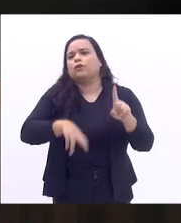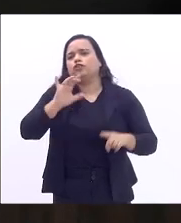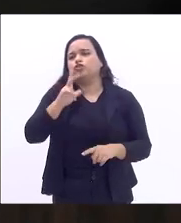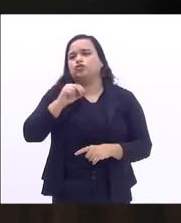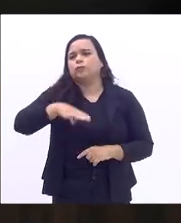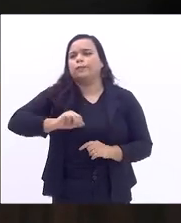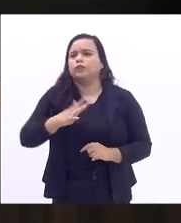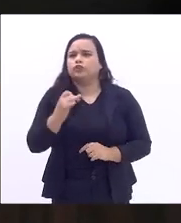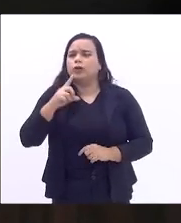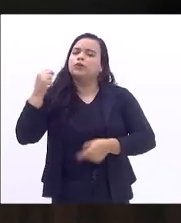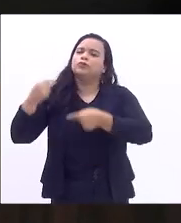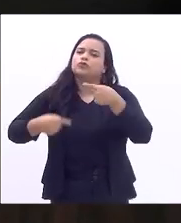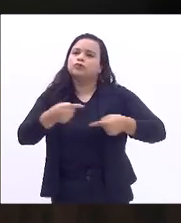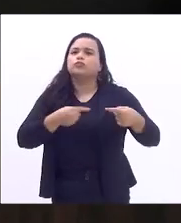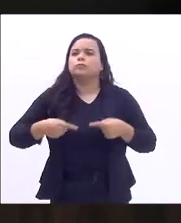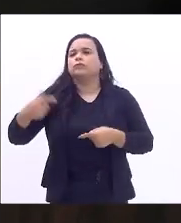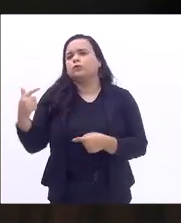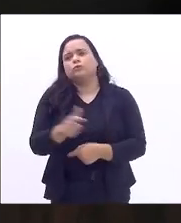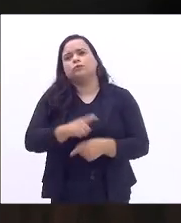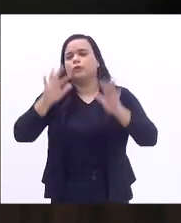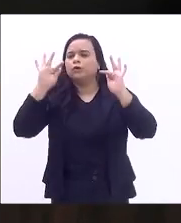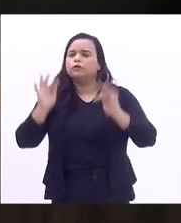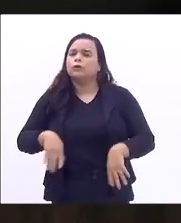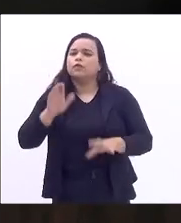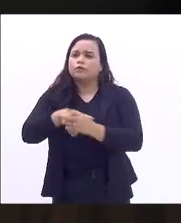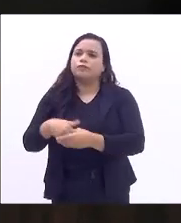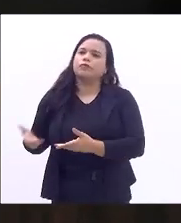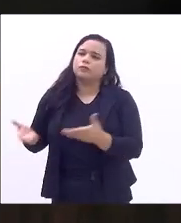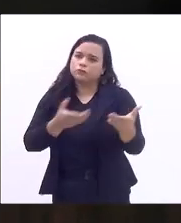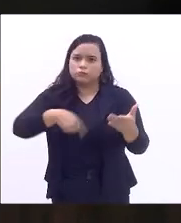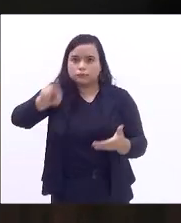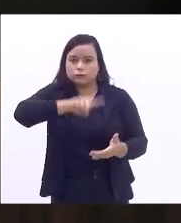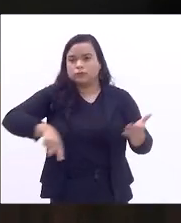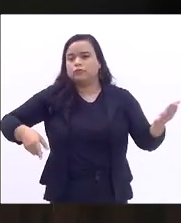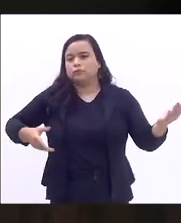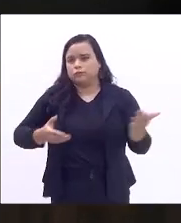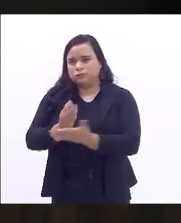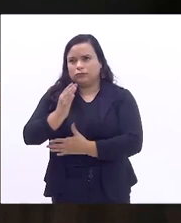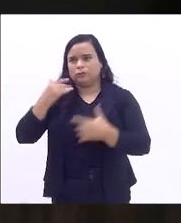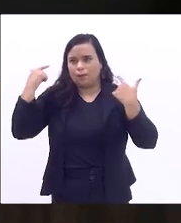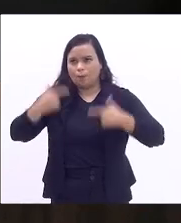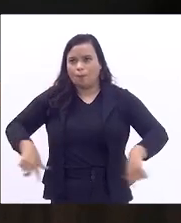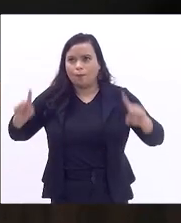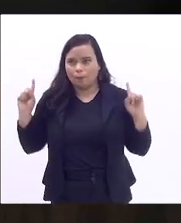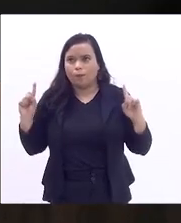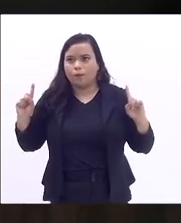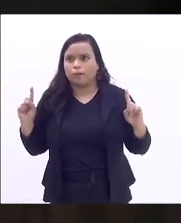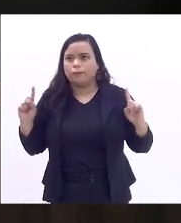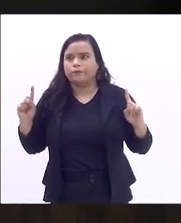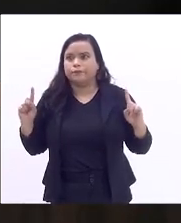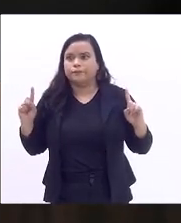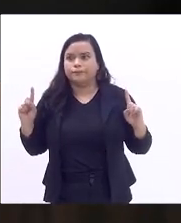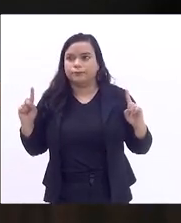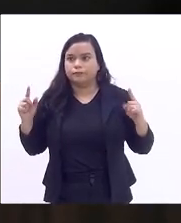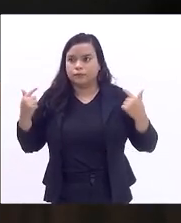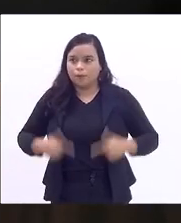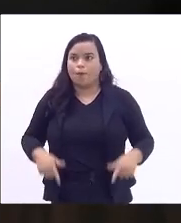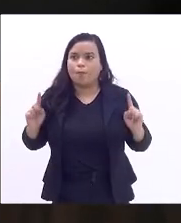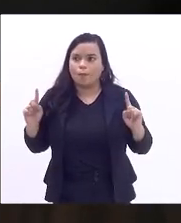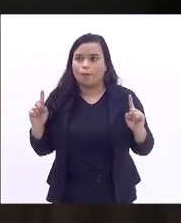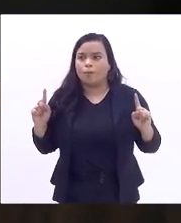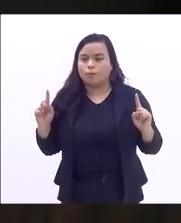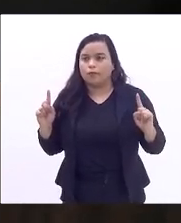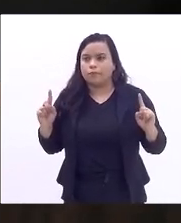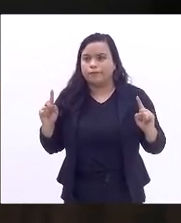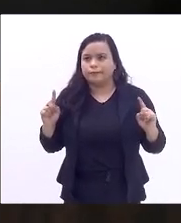discussão na vida que Queira discutir isso é da discussão e votação senhor de que aprovam a legalização pela abstenção